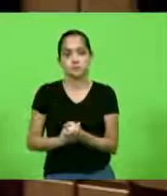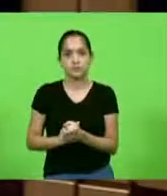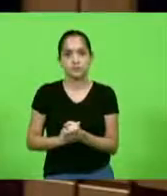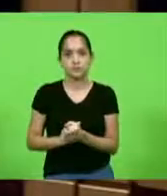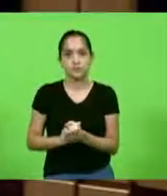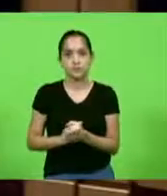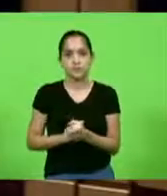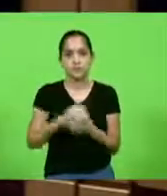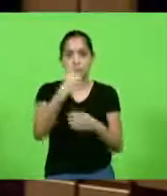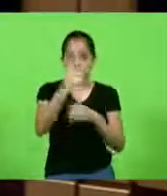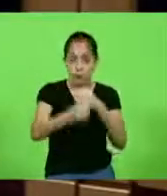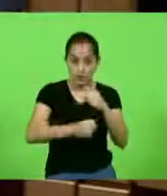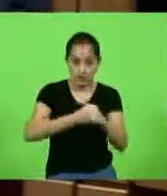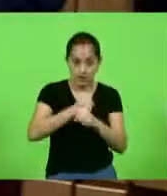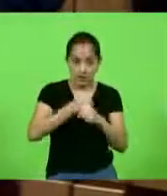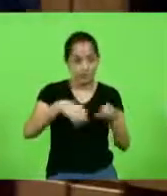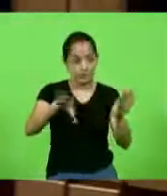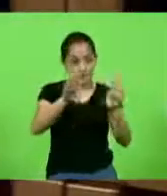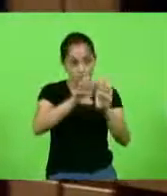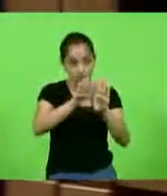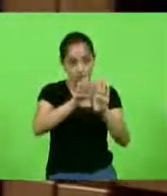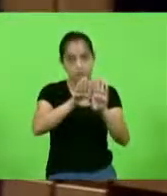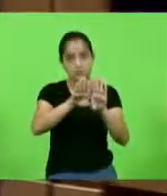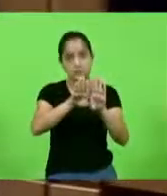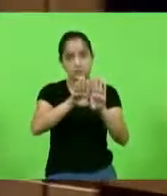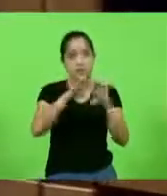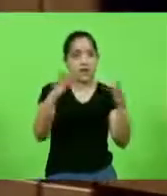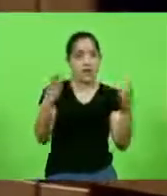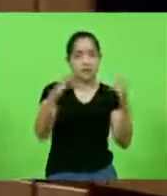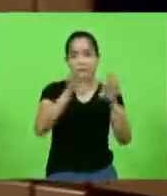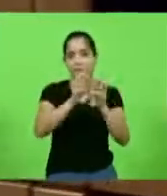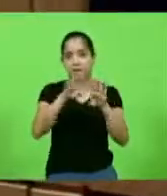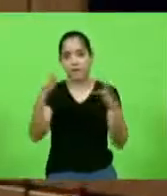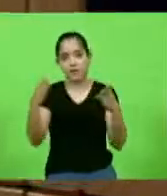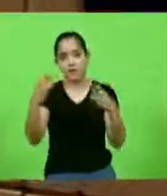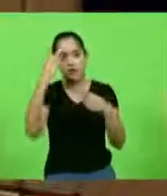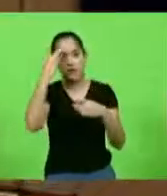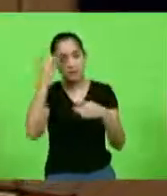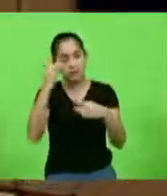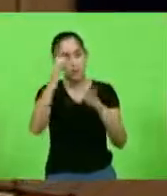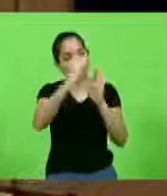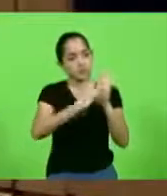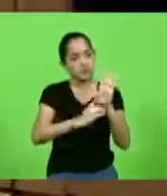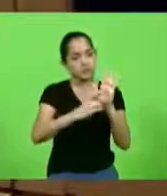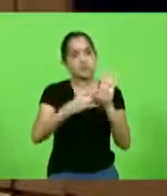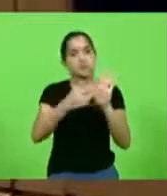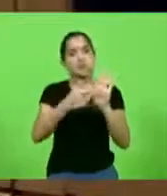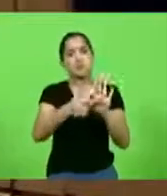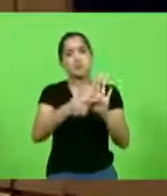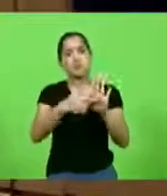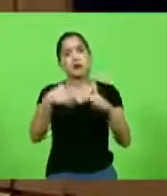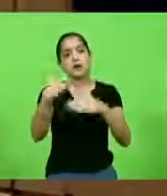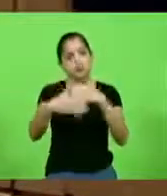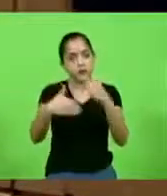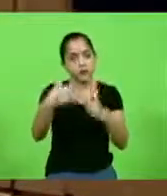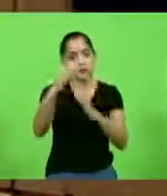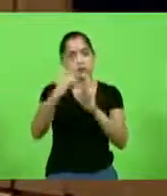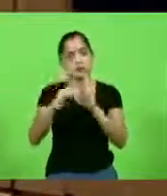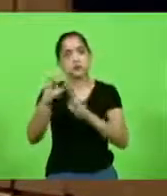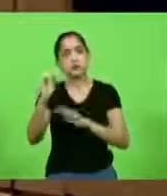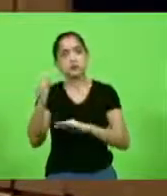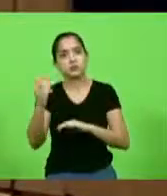um ano fechando, quer dizer, fechando, abrindo, porque amanhã vai vir um decreto, e depois vai vir um decreto, depois vai